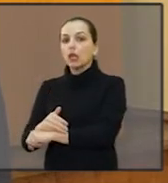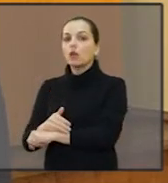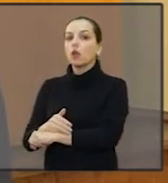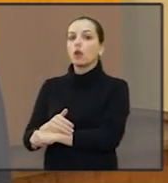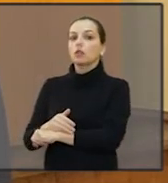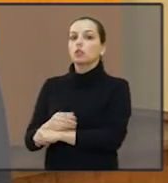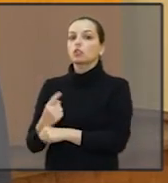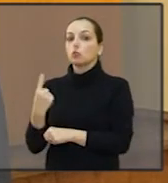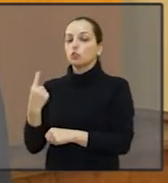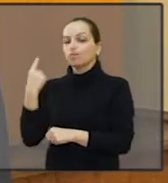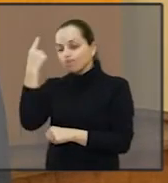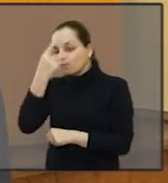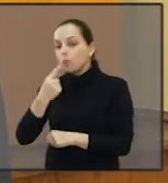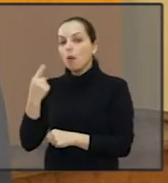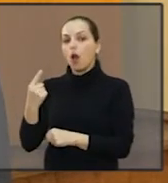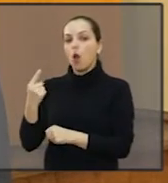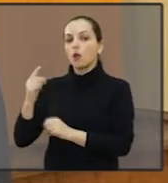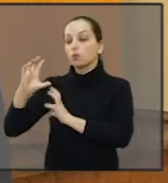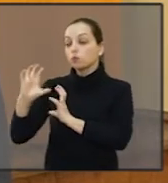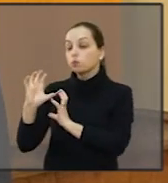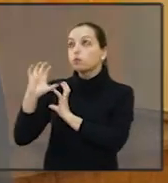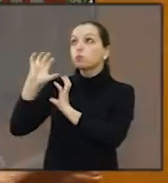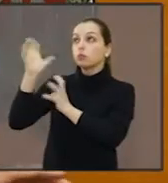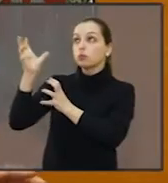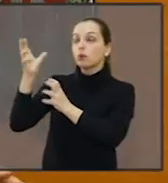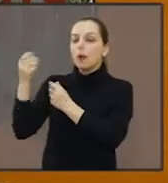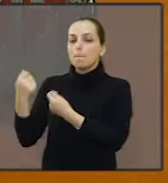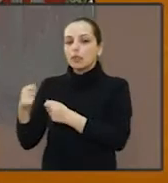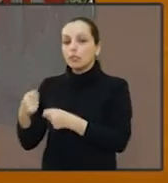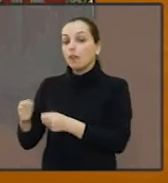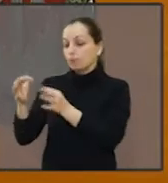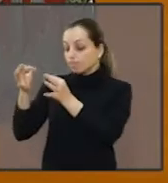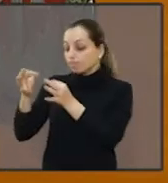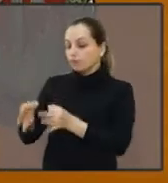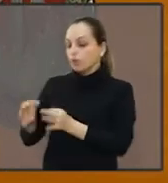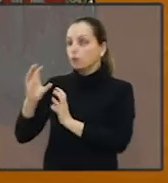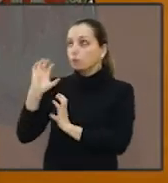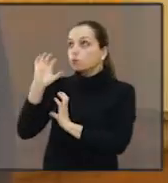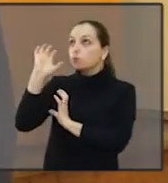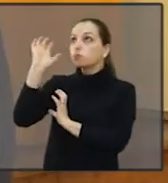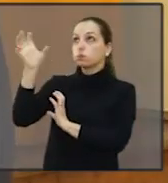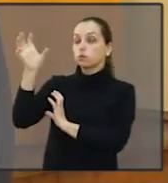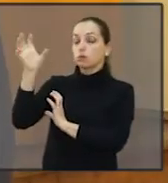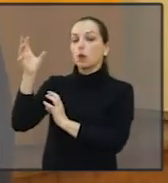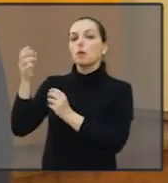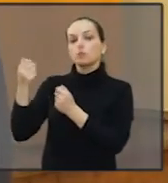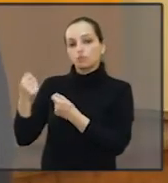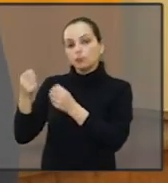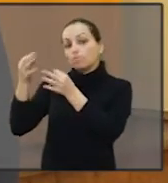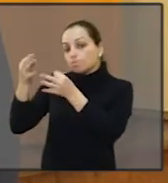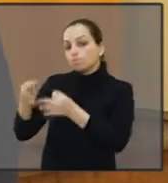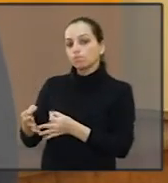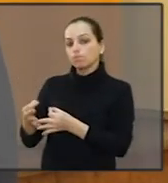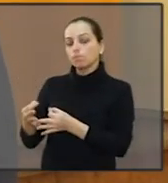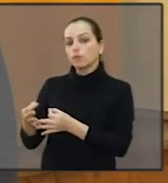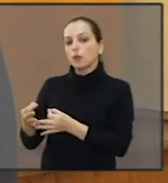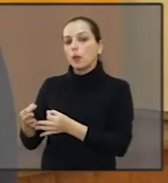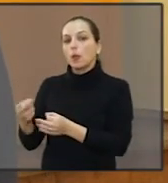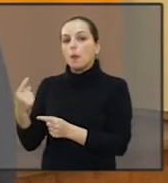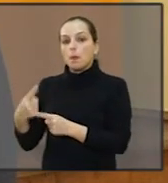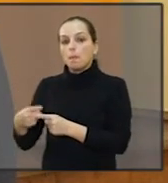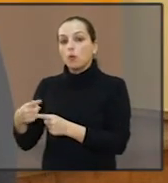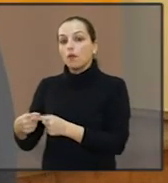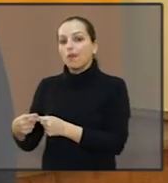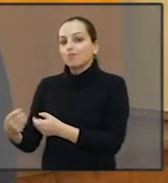convertidos cada uma. Convertidos? Convertidos. Só tinha que acertar, quanto mais rápido, melhor. E tudo isso por exemplo delas.